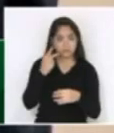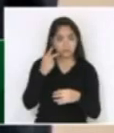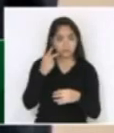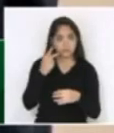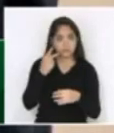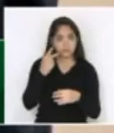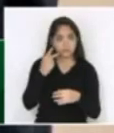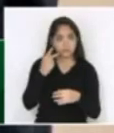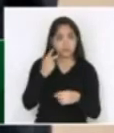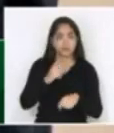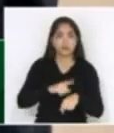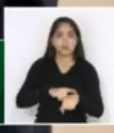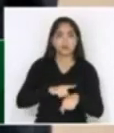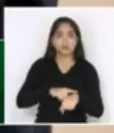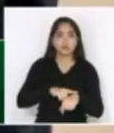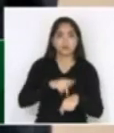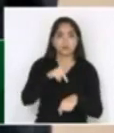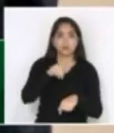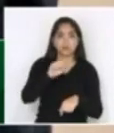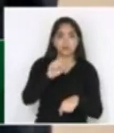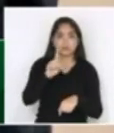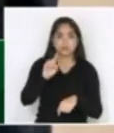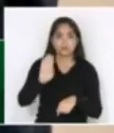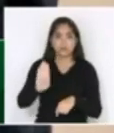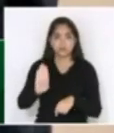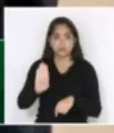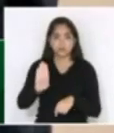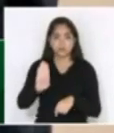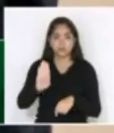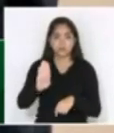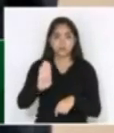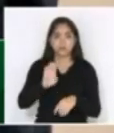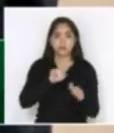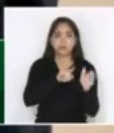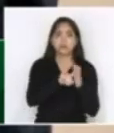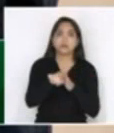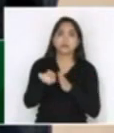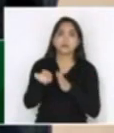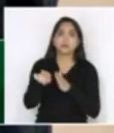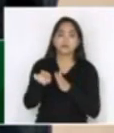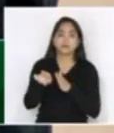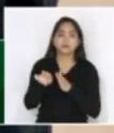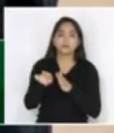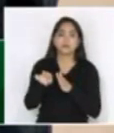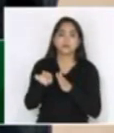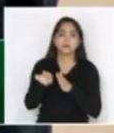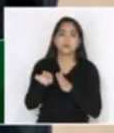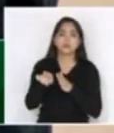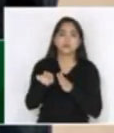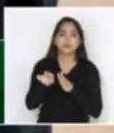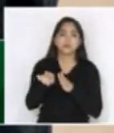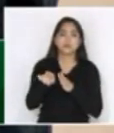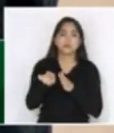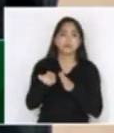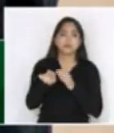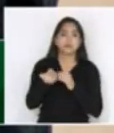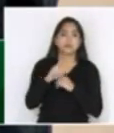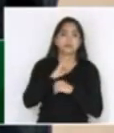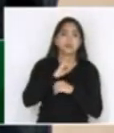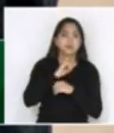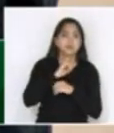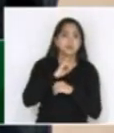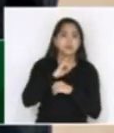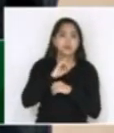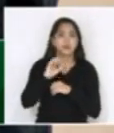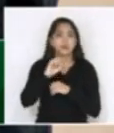próximo horário pertence ao PSDB. Quem fará uso da palavra entre o deputado Dói e o deputado Venzon?